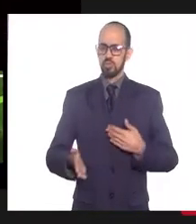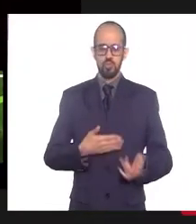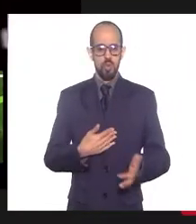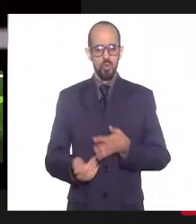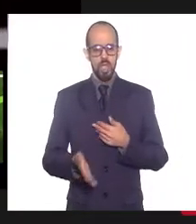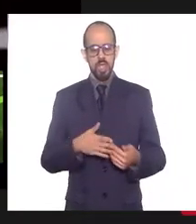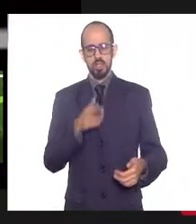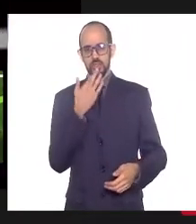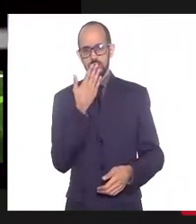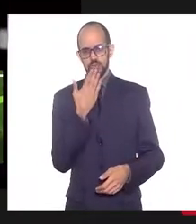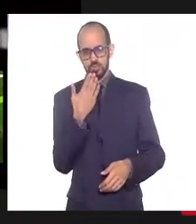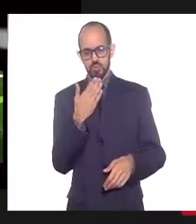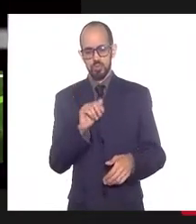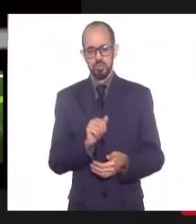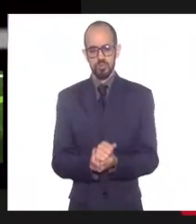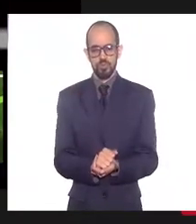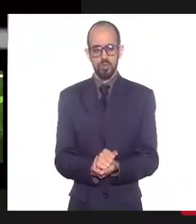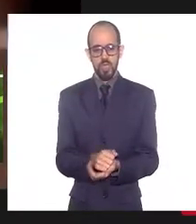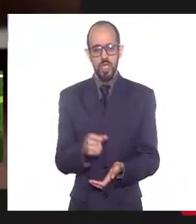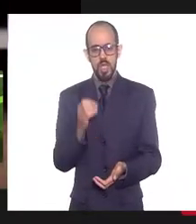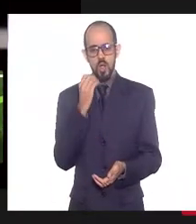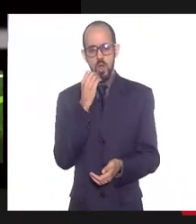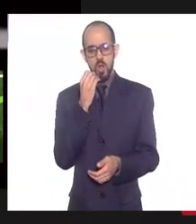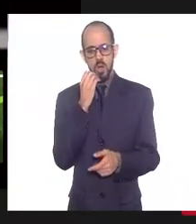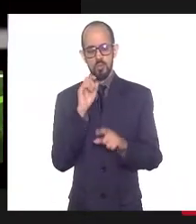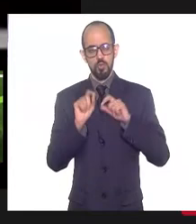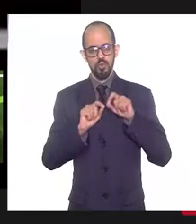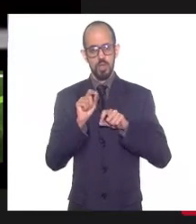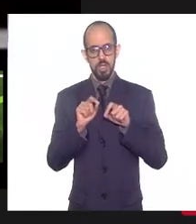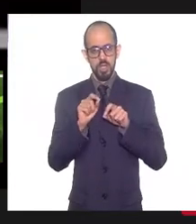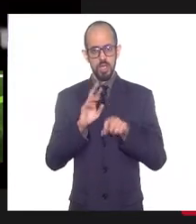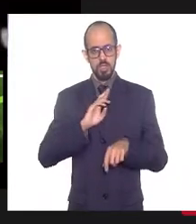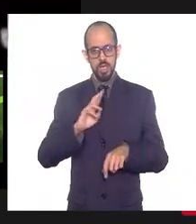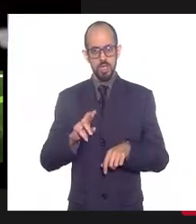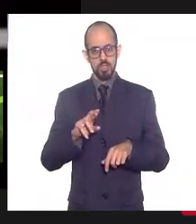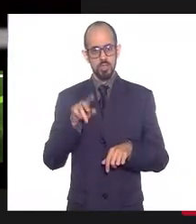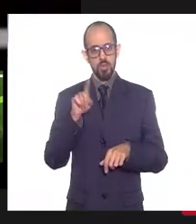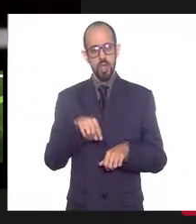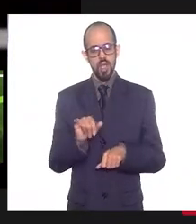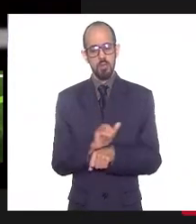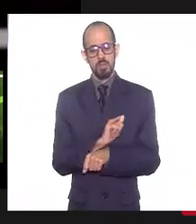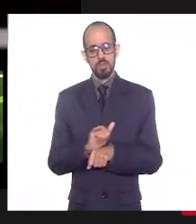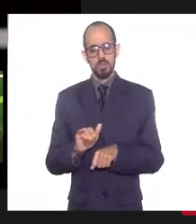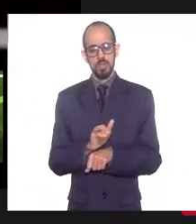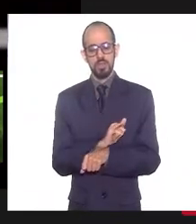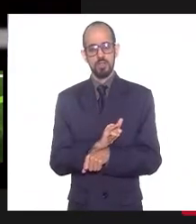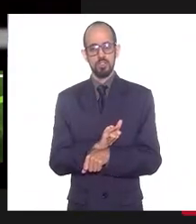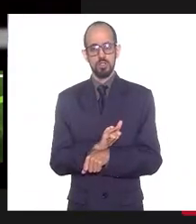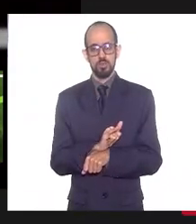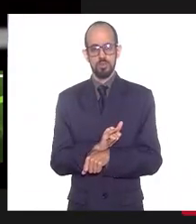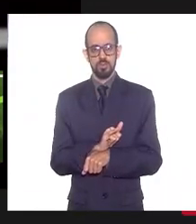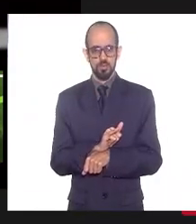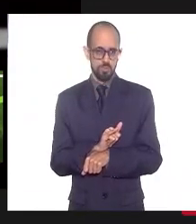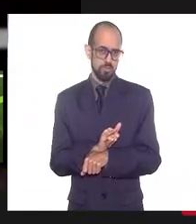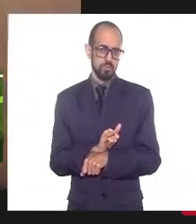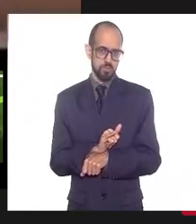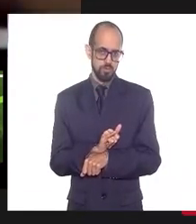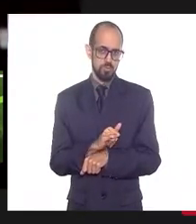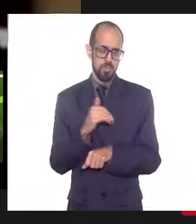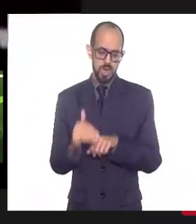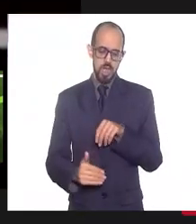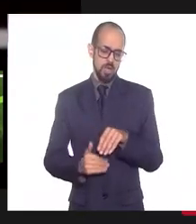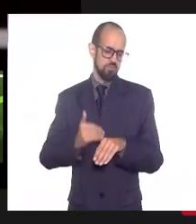Obviamente que essa religião, e é o que a gente considera, sirva como instrumento para a